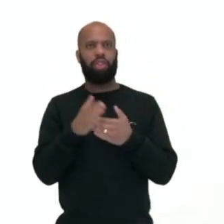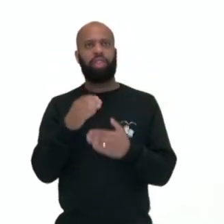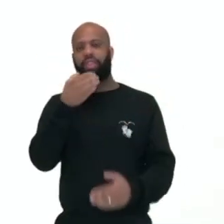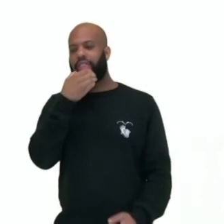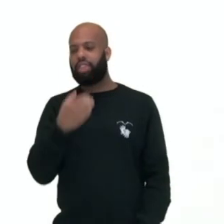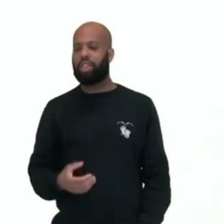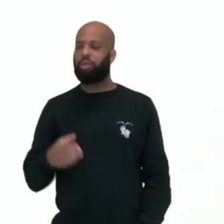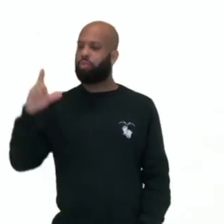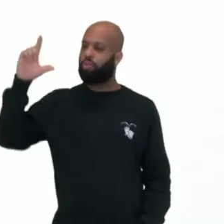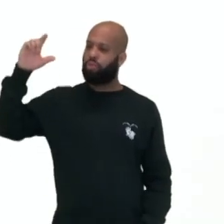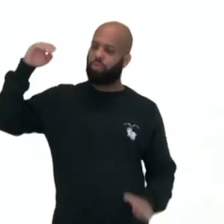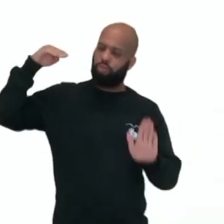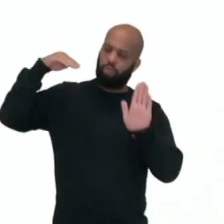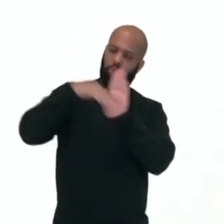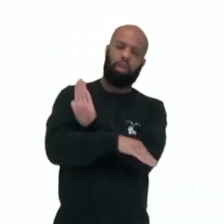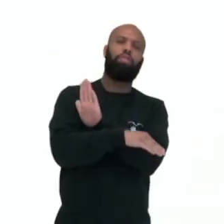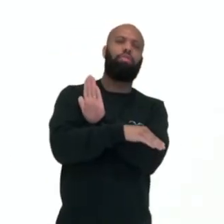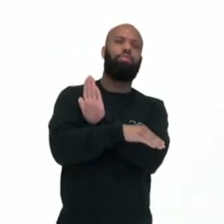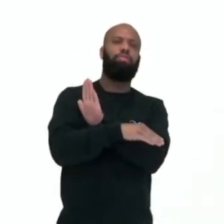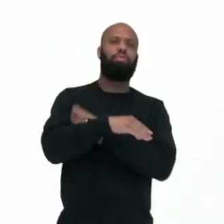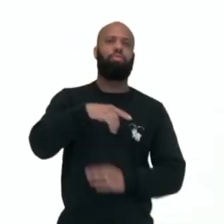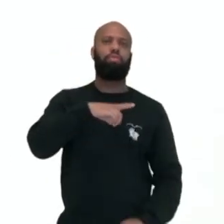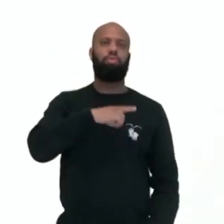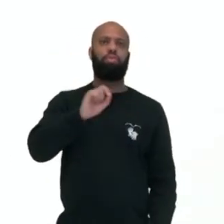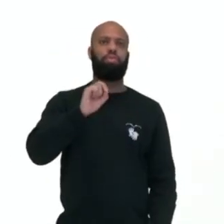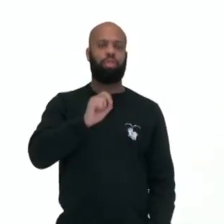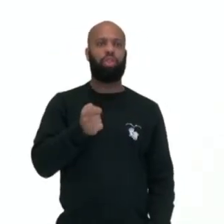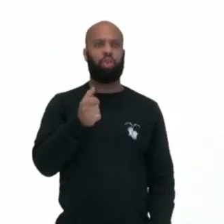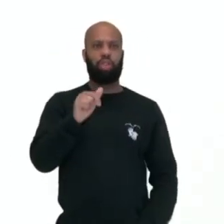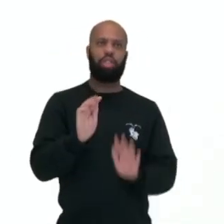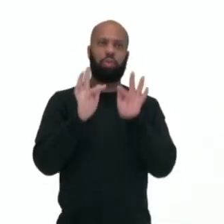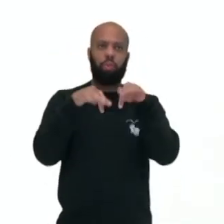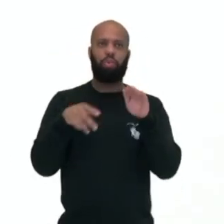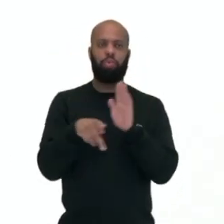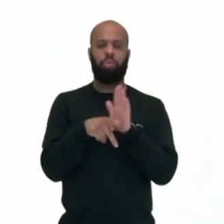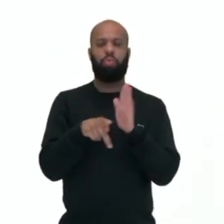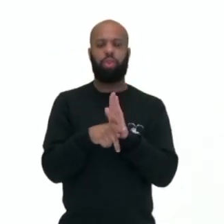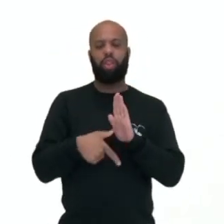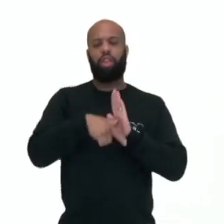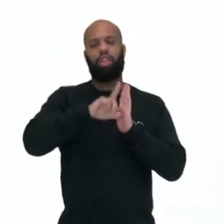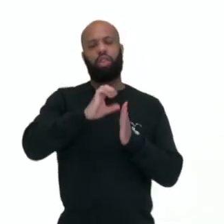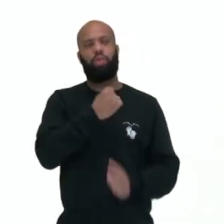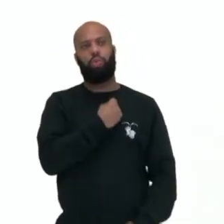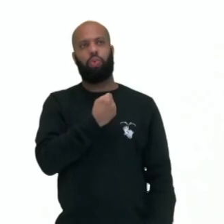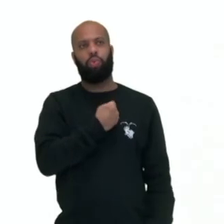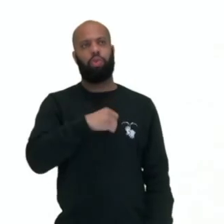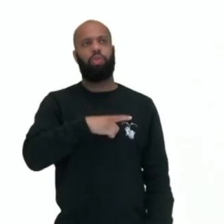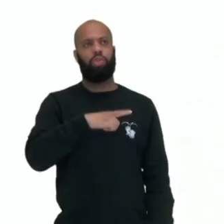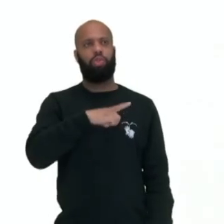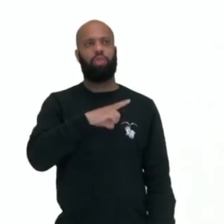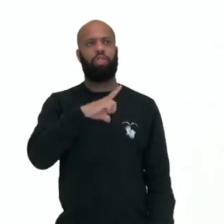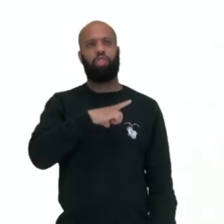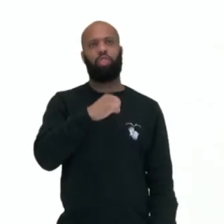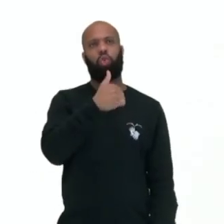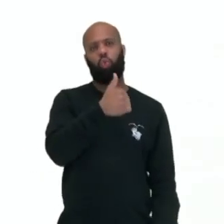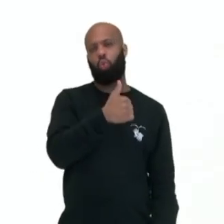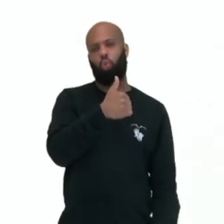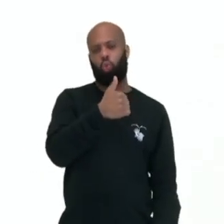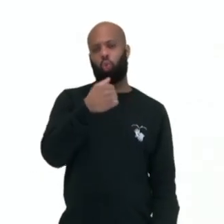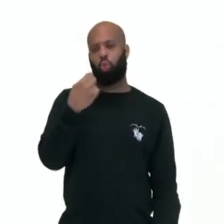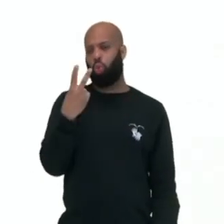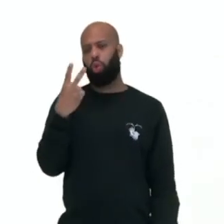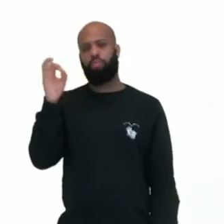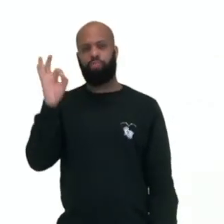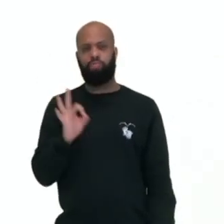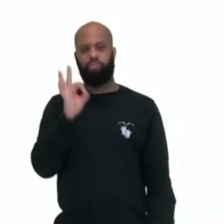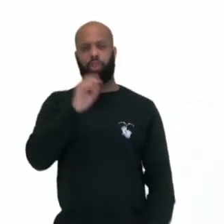ela caiu vertiginosamente, praticamente acabou em relação aos números que tinha antes. Caiu para casa do 1, 2,